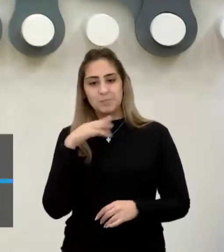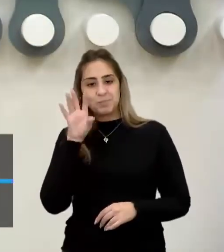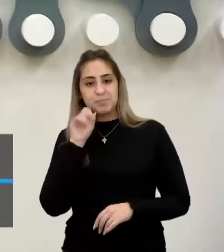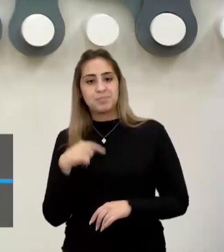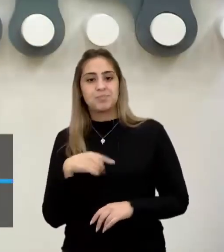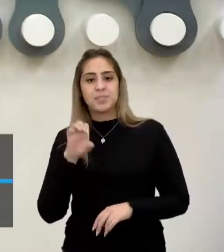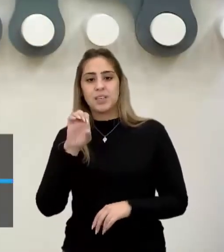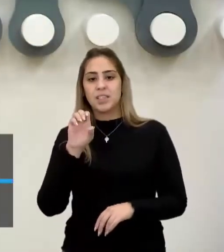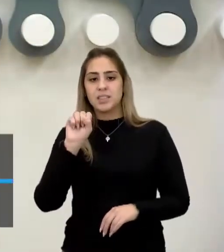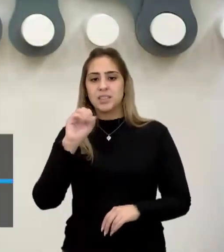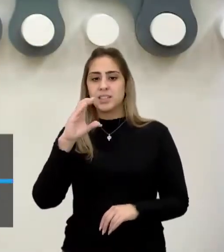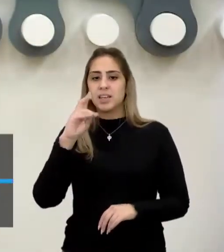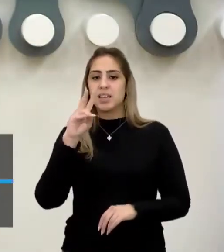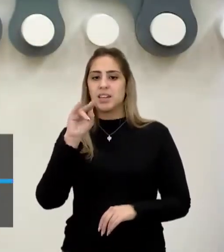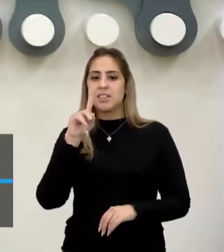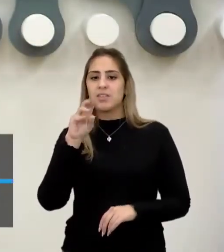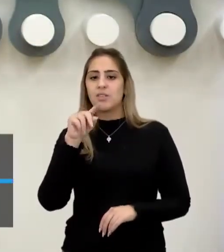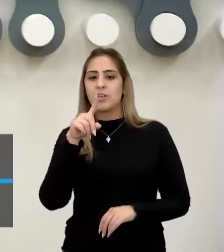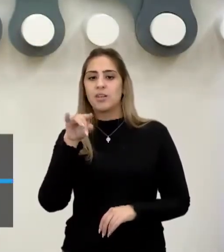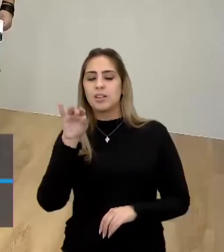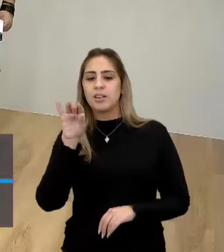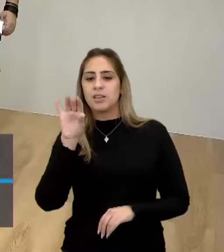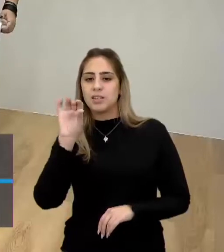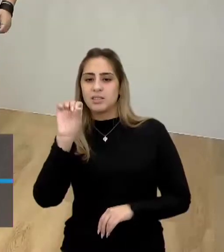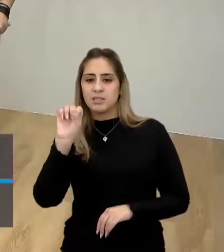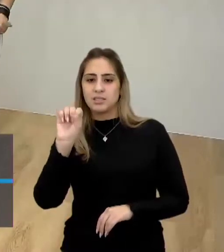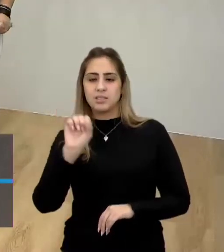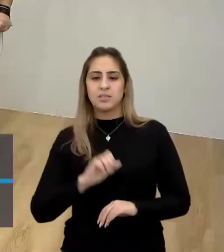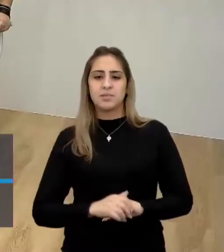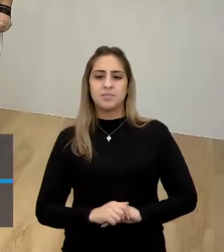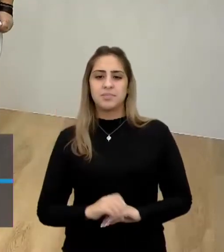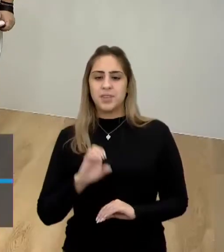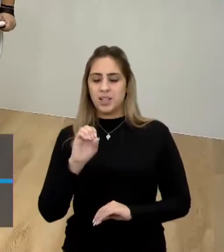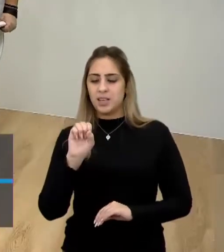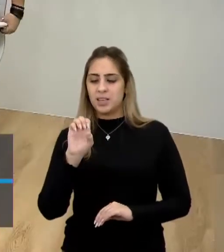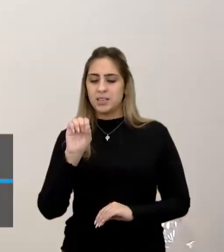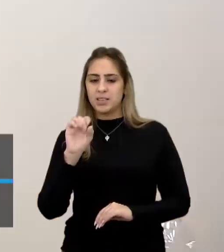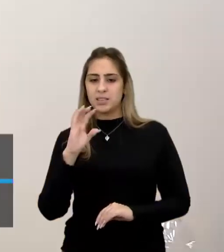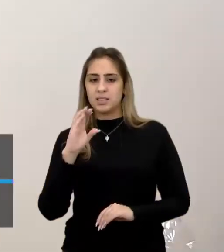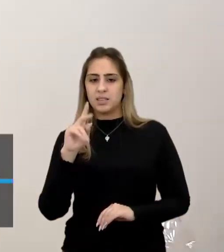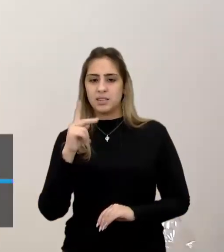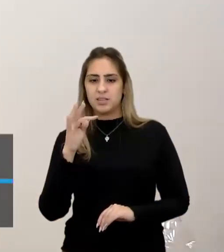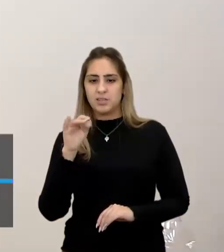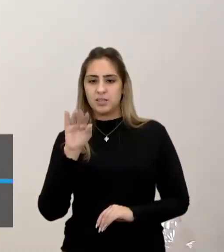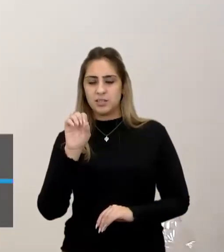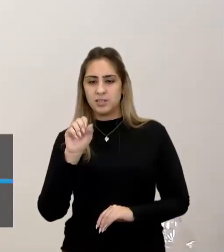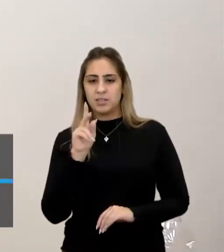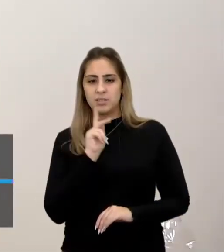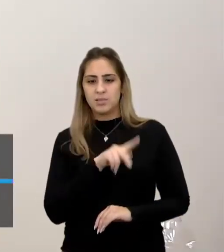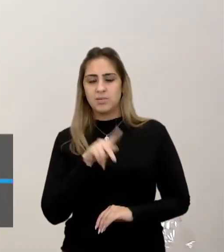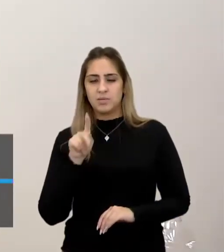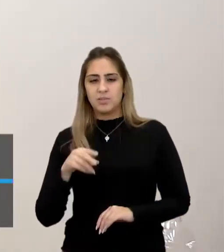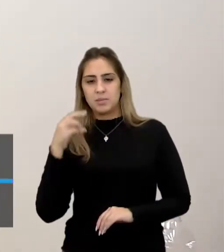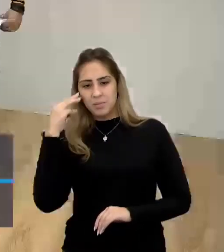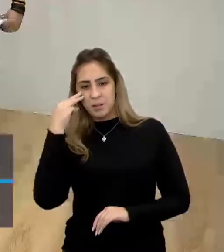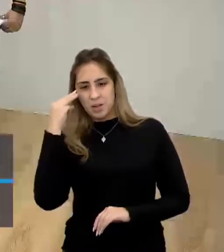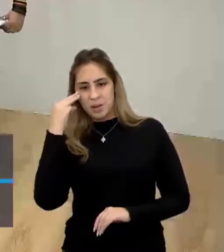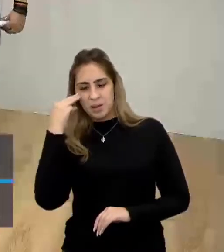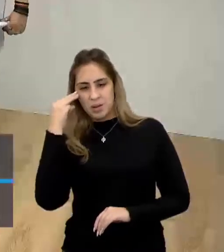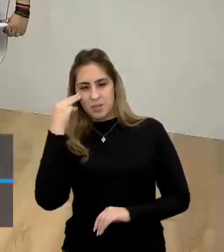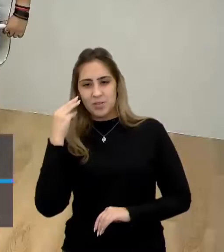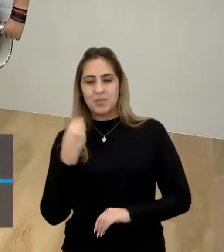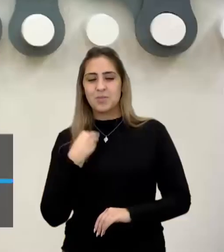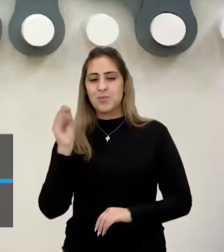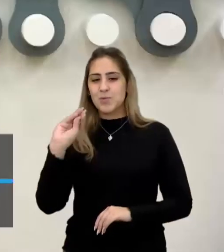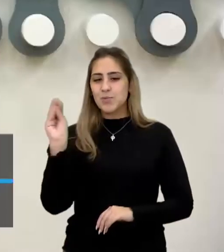eletrônico, é escrivães. Escrivães? Eu nunca ia acertar. É escrivães. Professor de língua portuguesa, Mauro. Beijo,